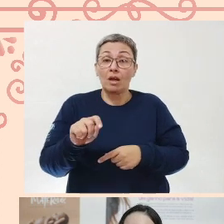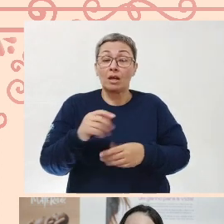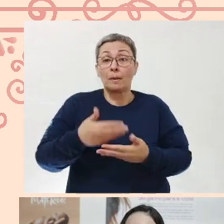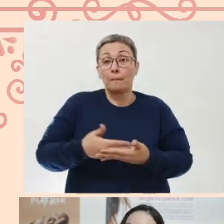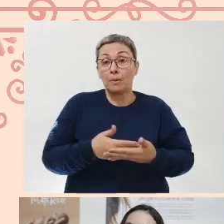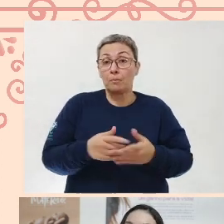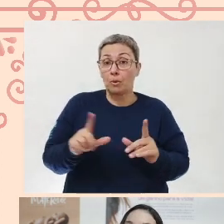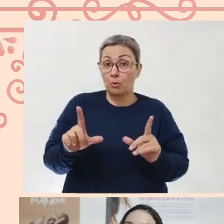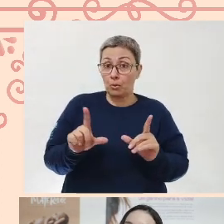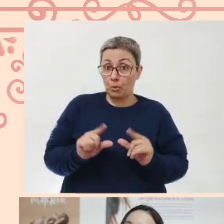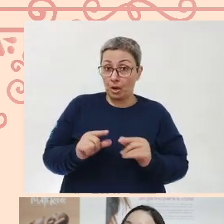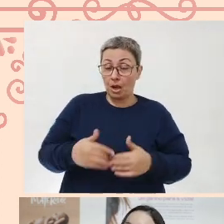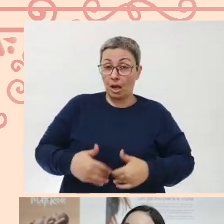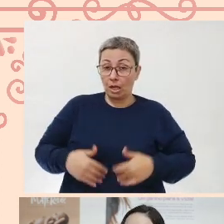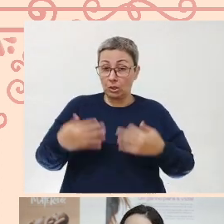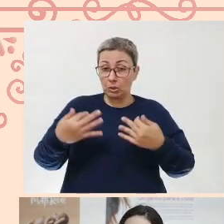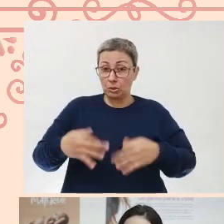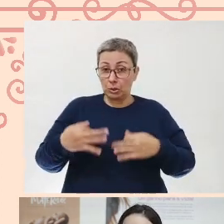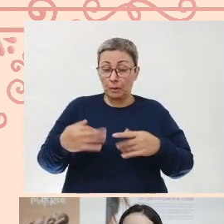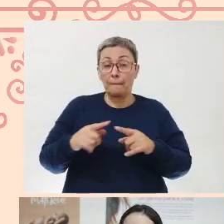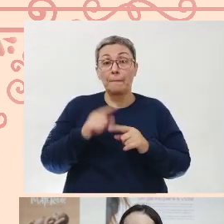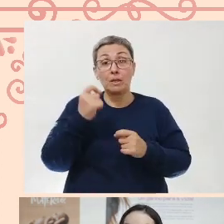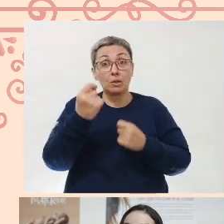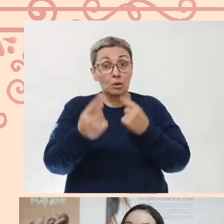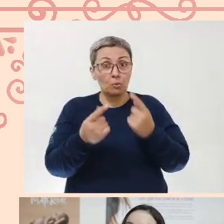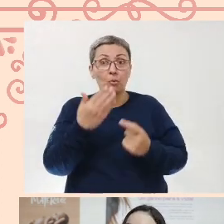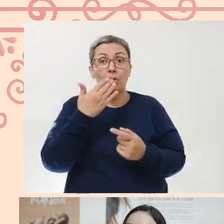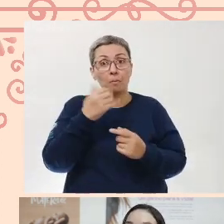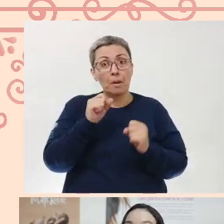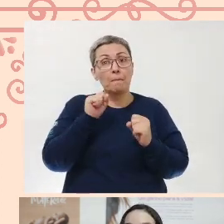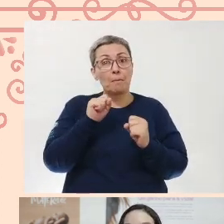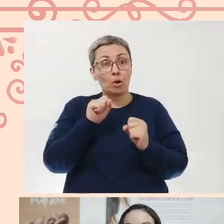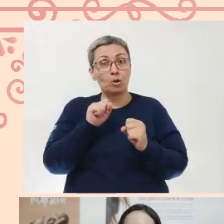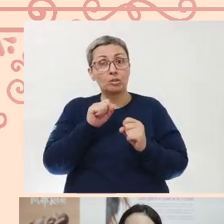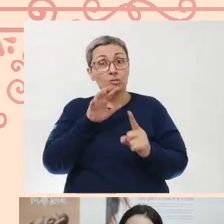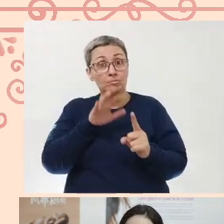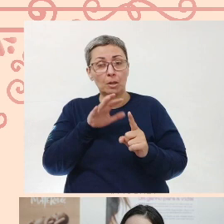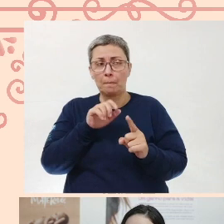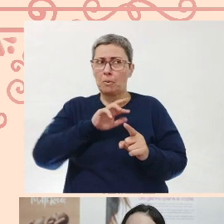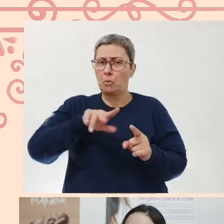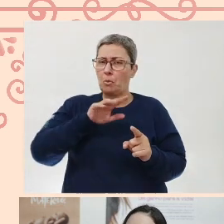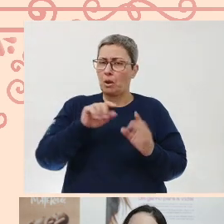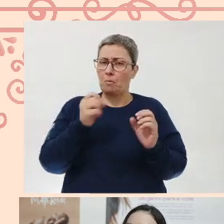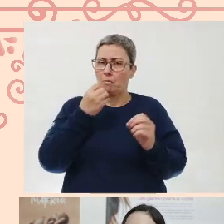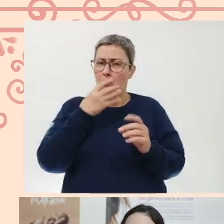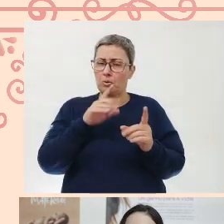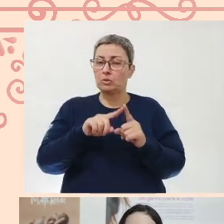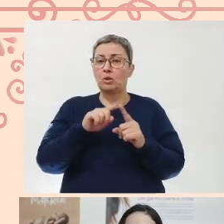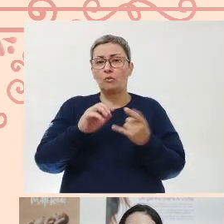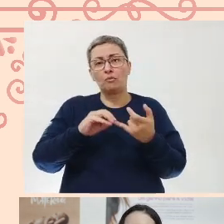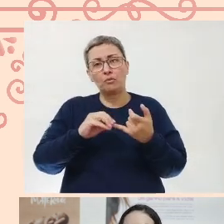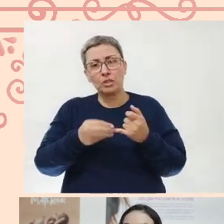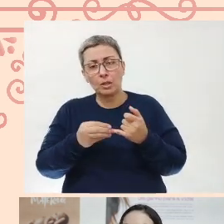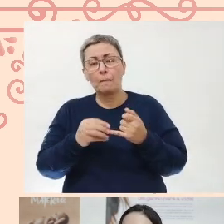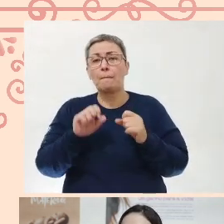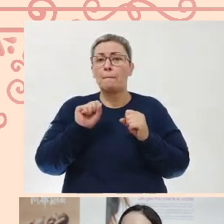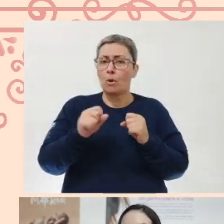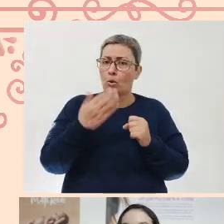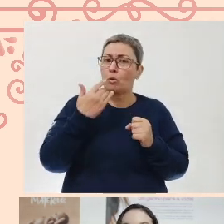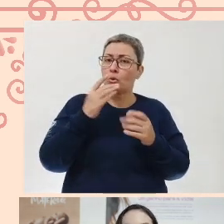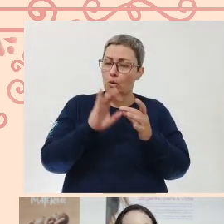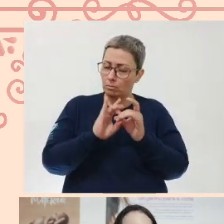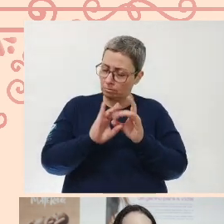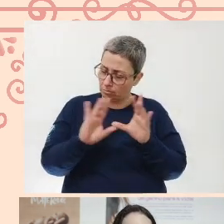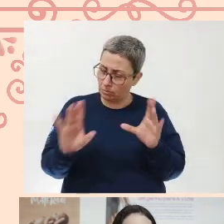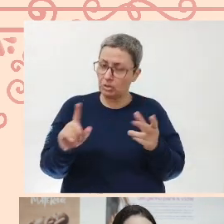Isso já vai fazer com que o bebê diminua as cólicas. Alguns alimentos podem interferir mas não são muitos. Então o feijão a